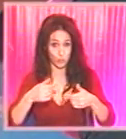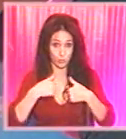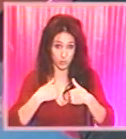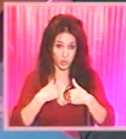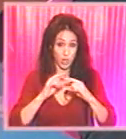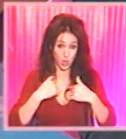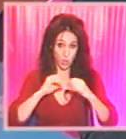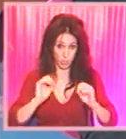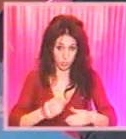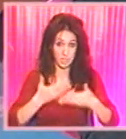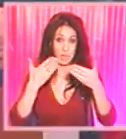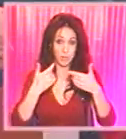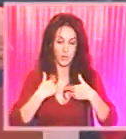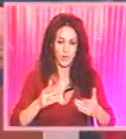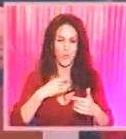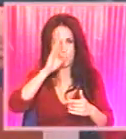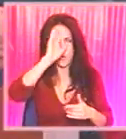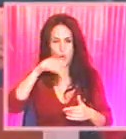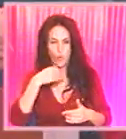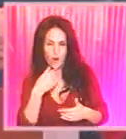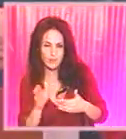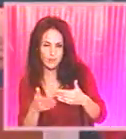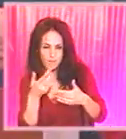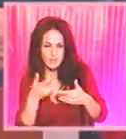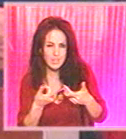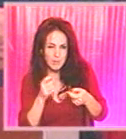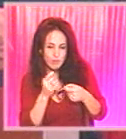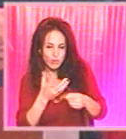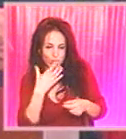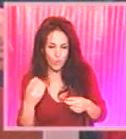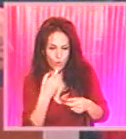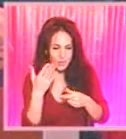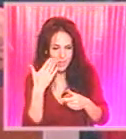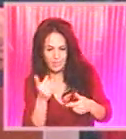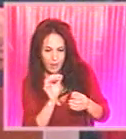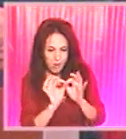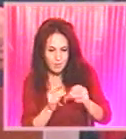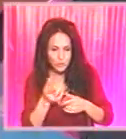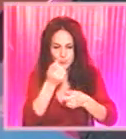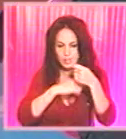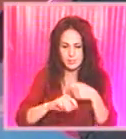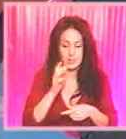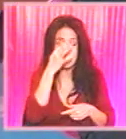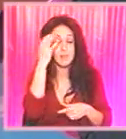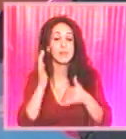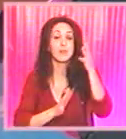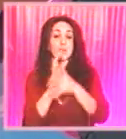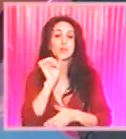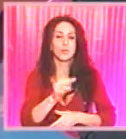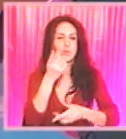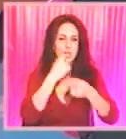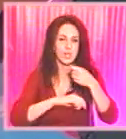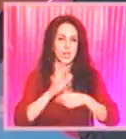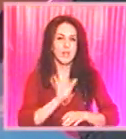só comigo, muito fechado no meu quarto. Isso é muito curioso. Ouvimos dizer que vendia a sua empresa como sendo uma grande